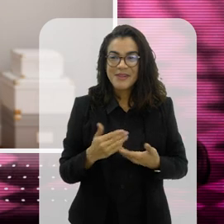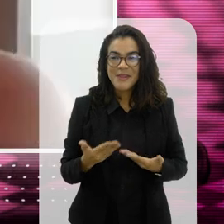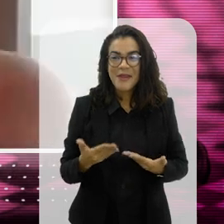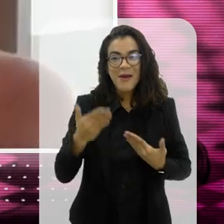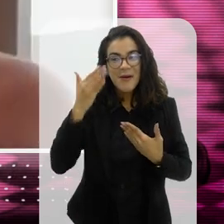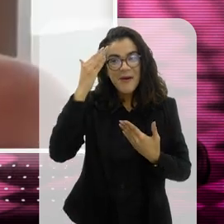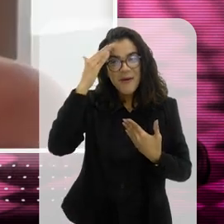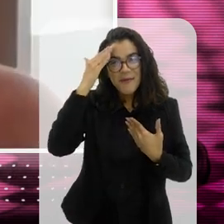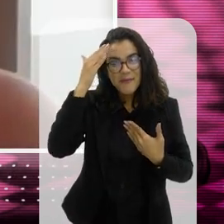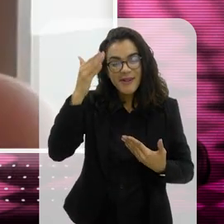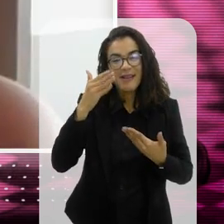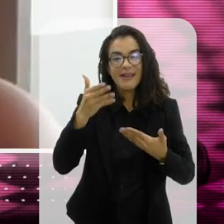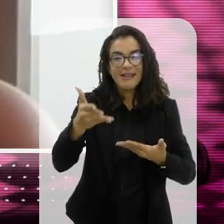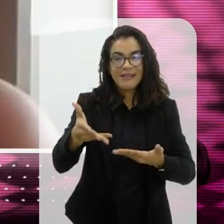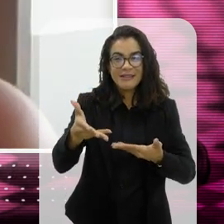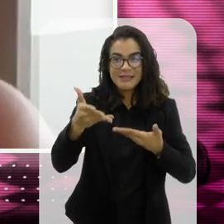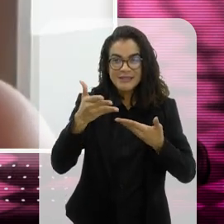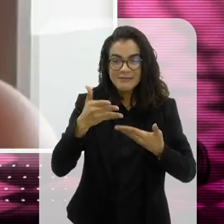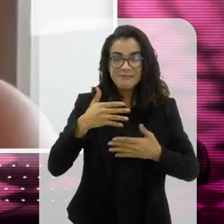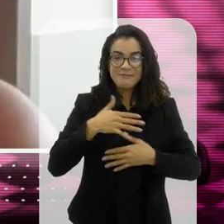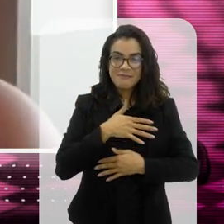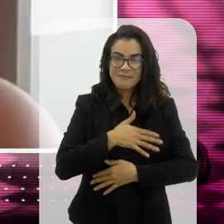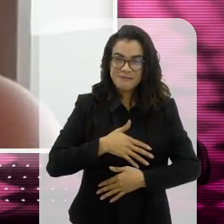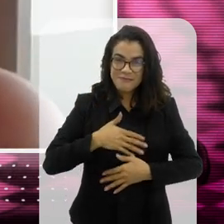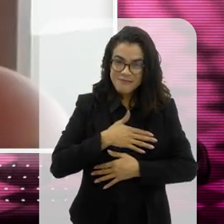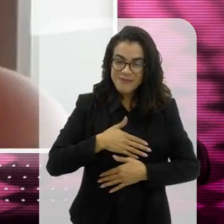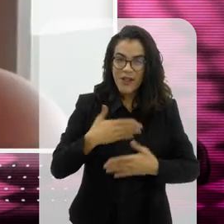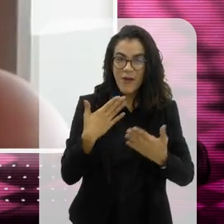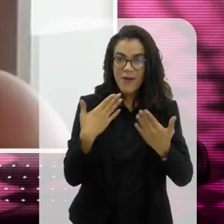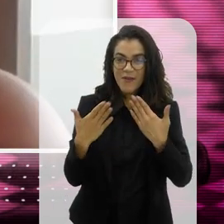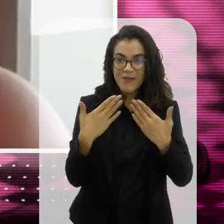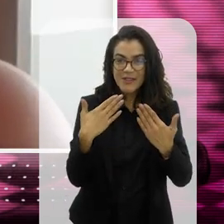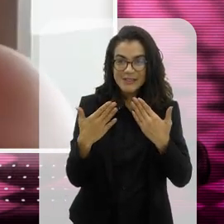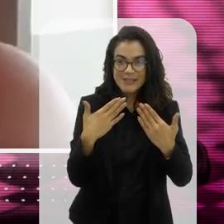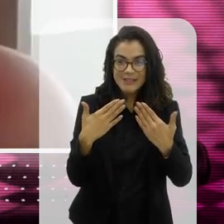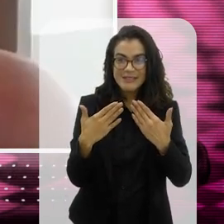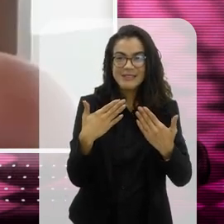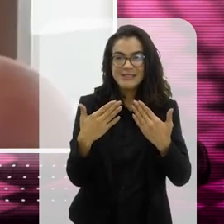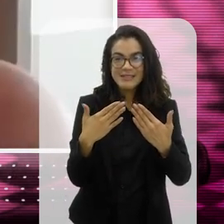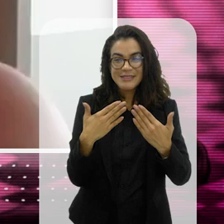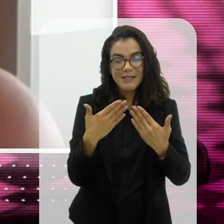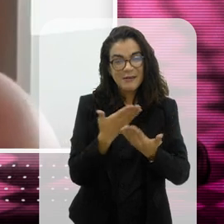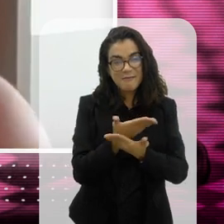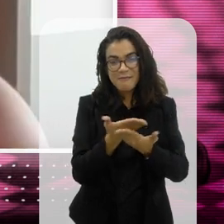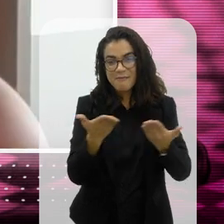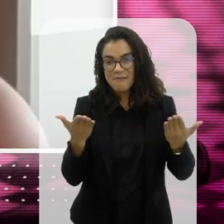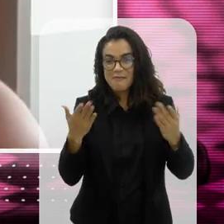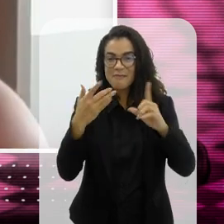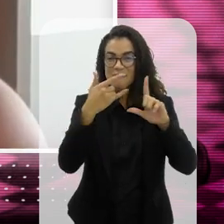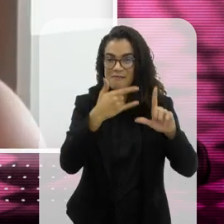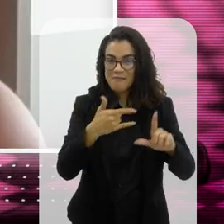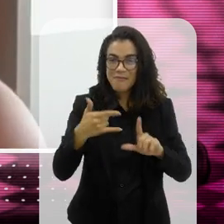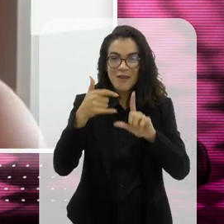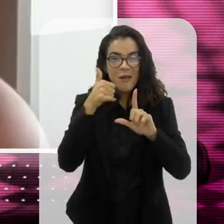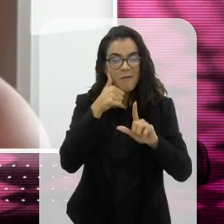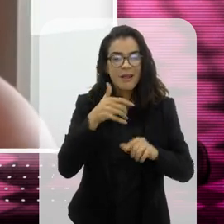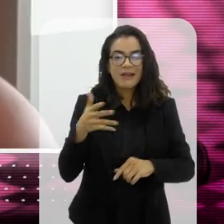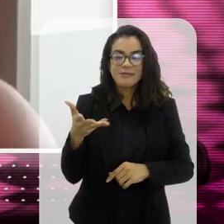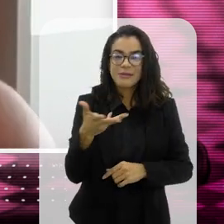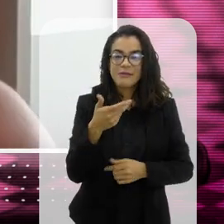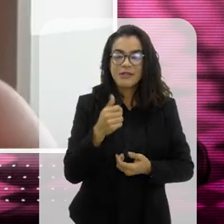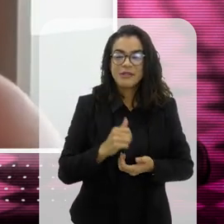favor. Poxa, mais uma vez obrigada pelo convite e um prazer conversarmos, né, com essas mulheres